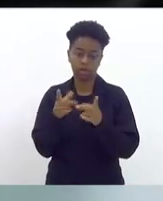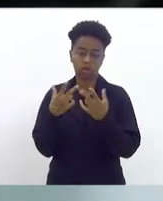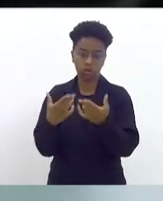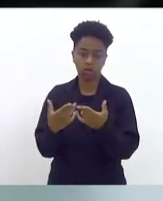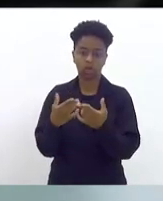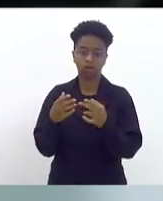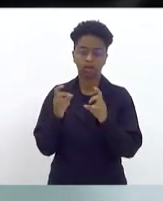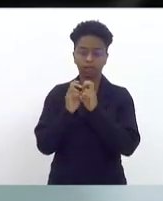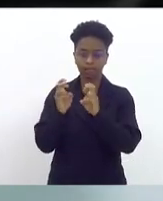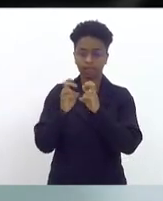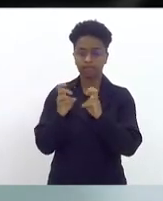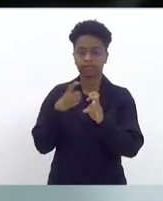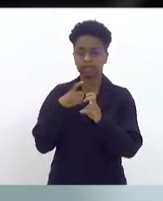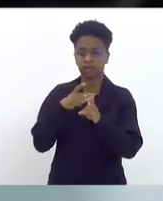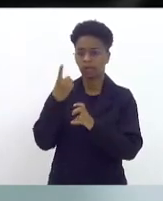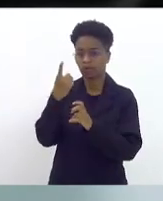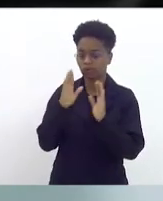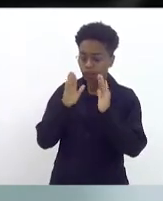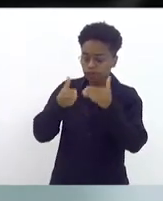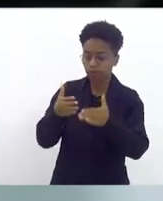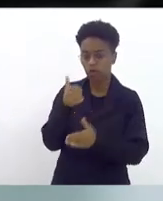enfrentado em outras línguas